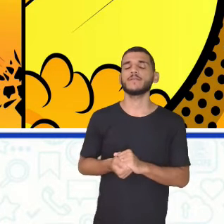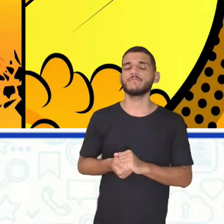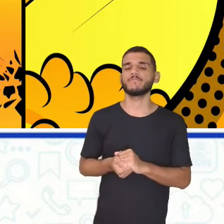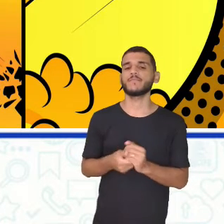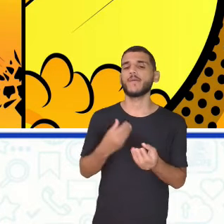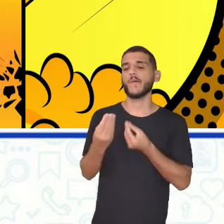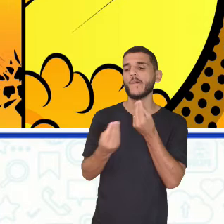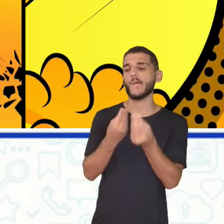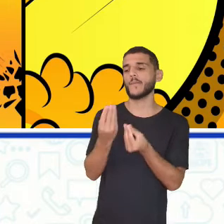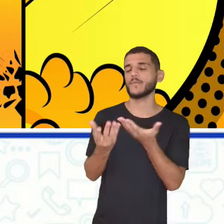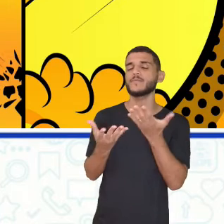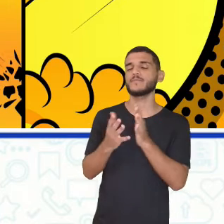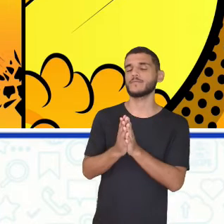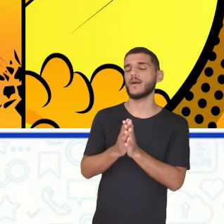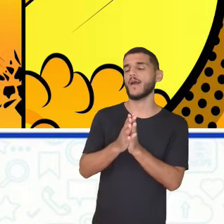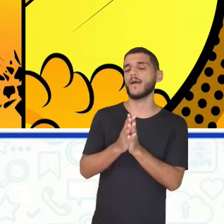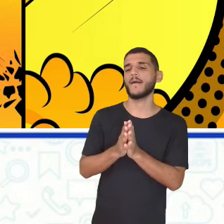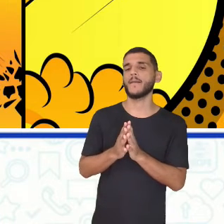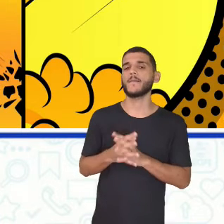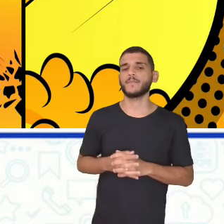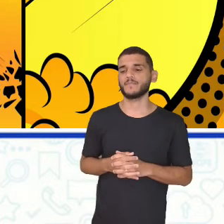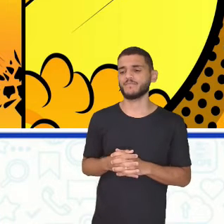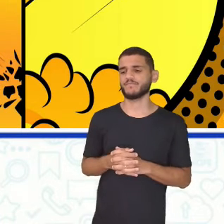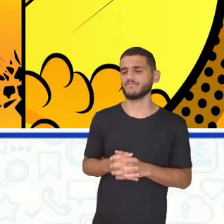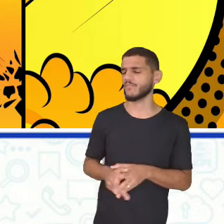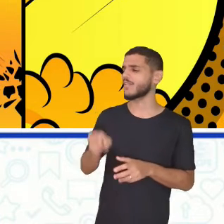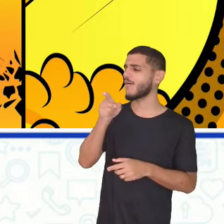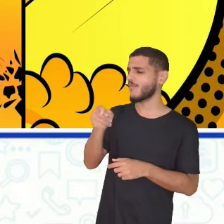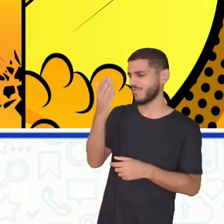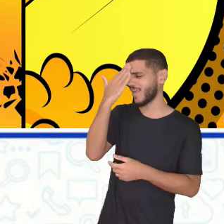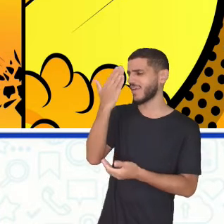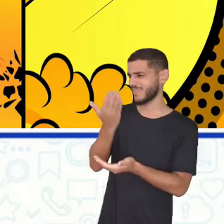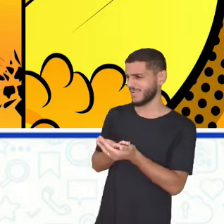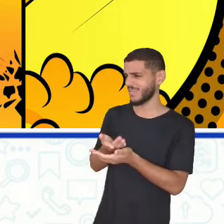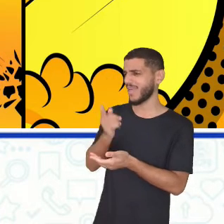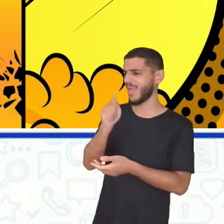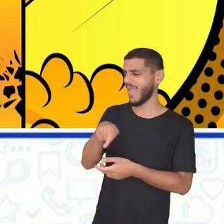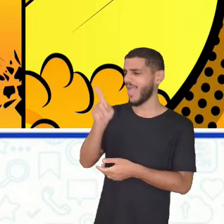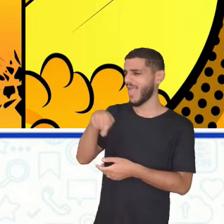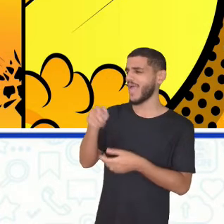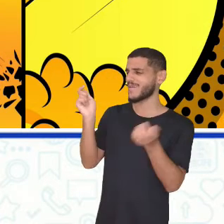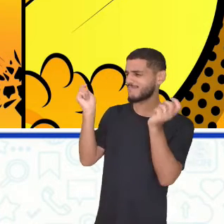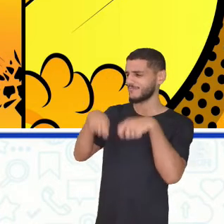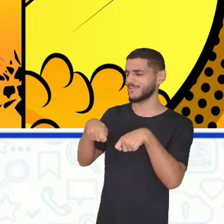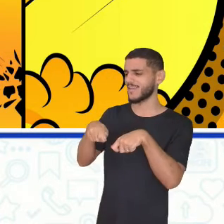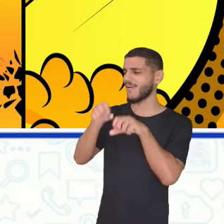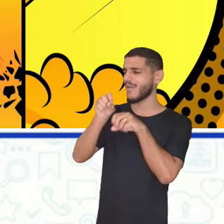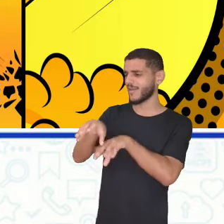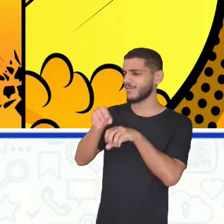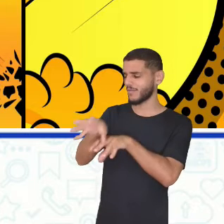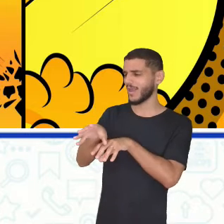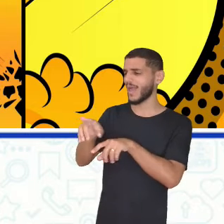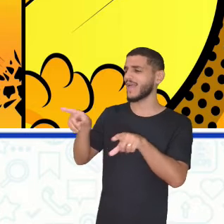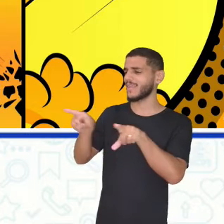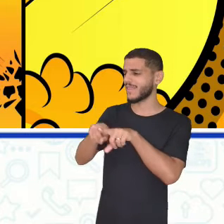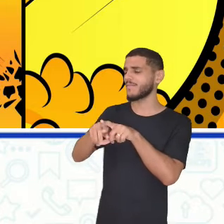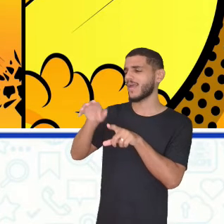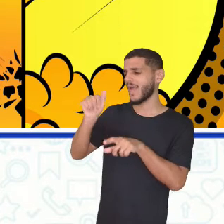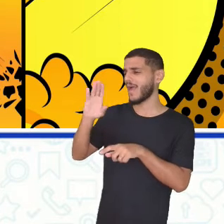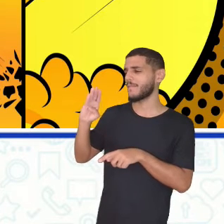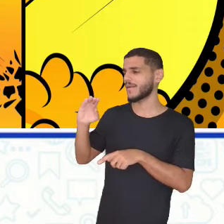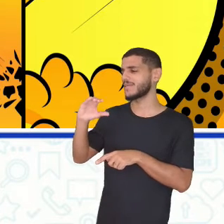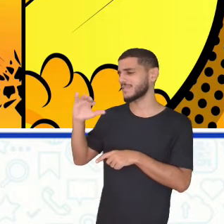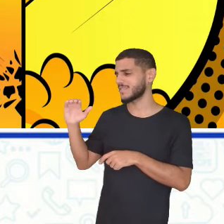Saber pergunta para Maurício de Souza: o senhor acredita que é possível educar e alfabetizar por meio